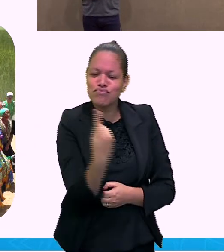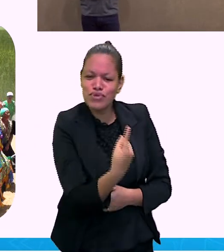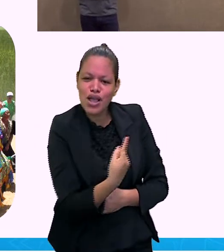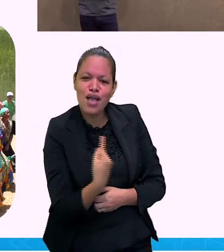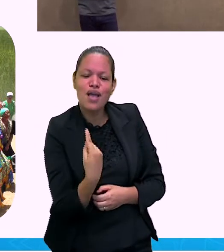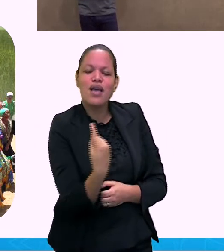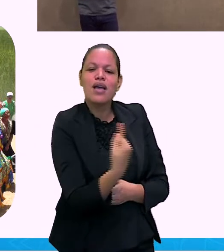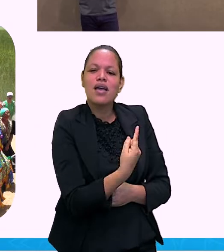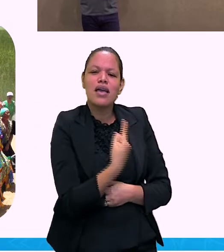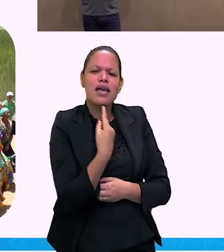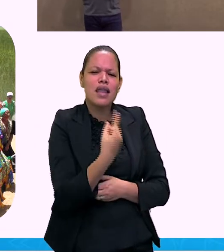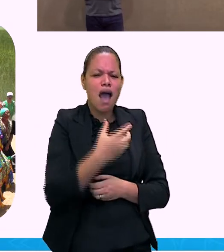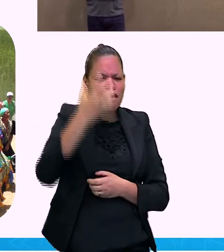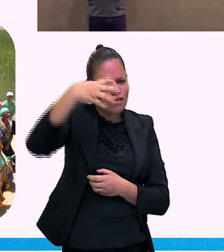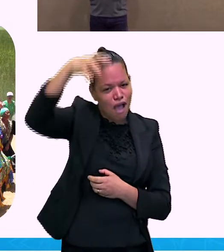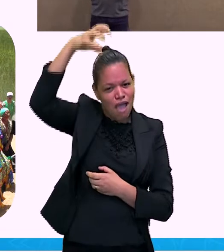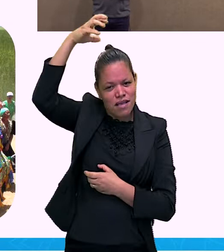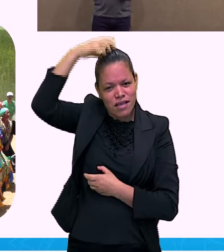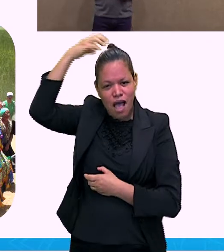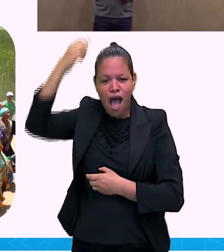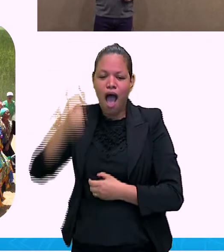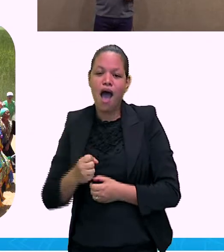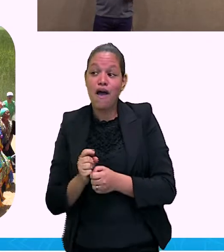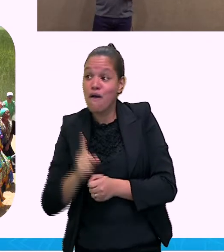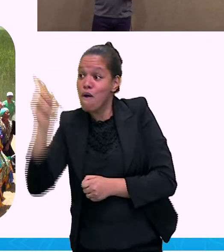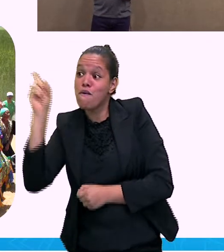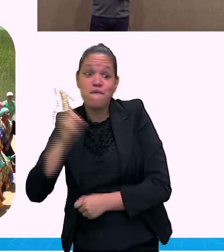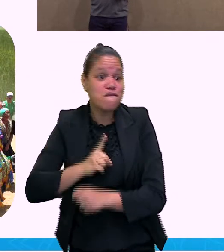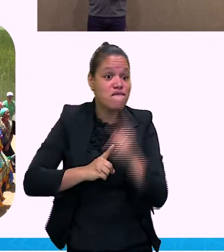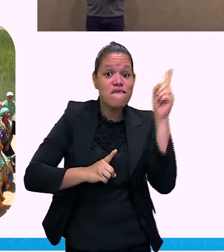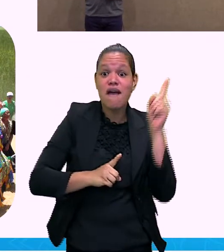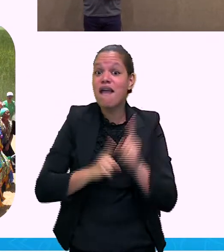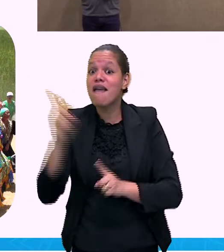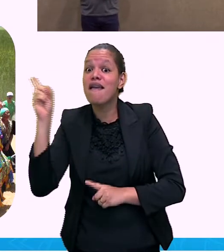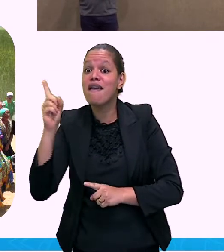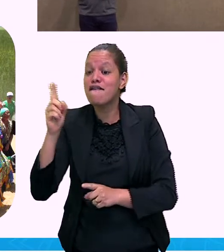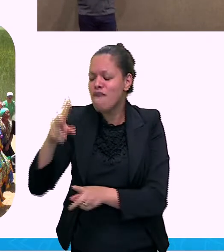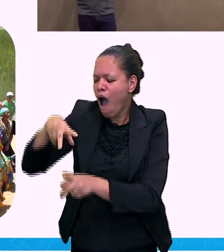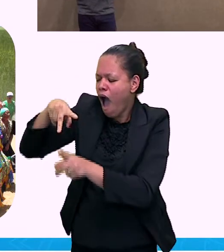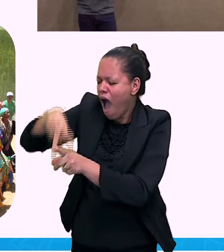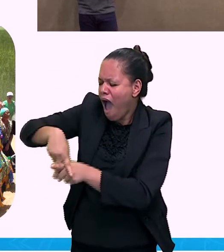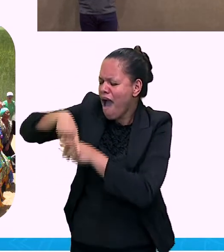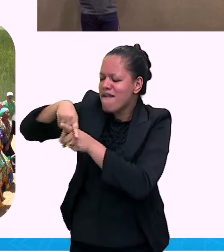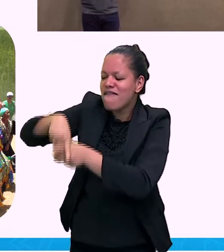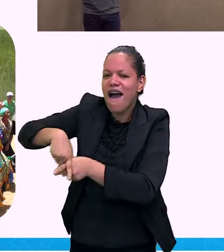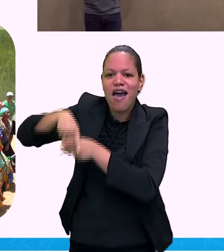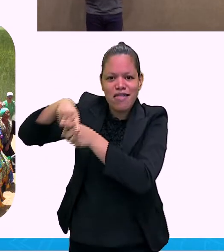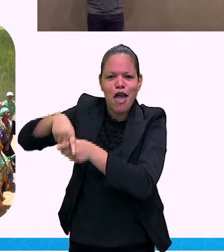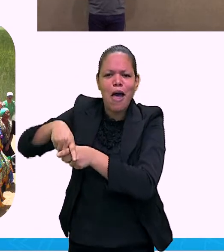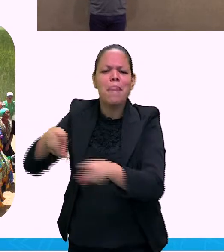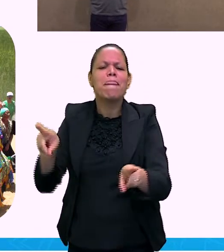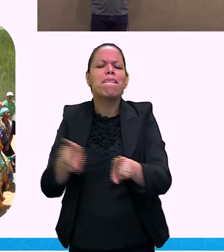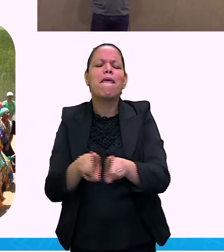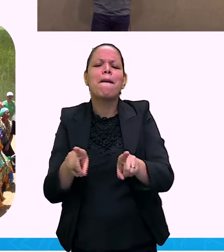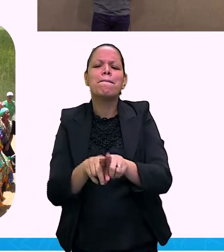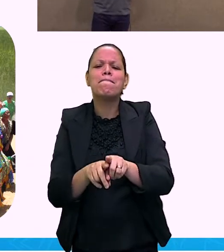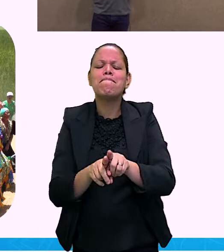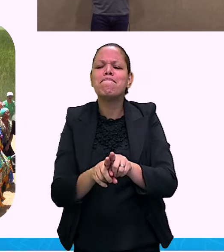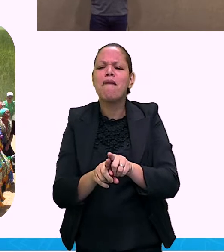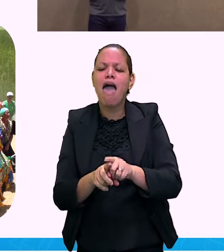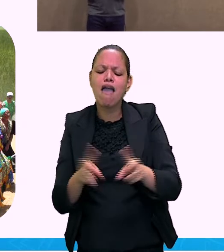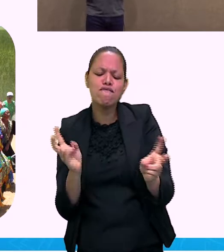a cavalhada e também a capoeira. Então veja quanta cultura diferente nós temos no